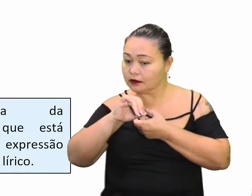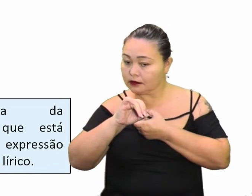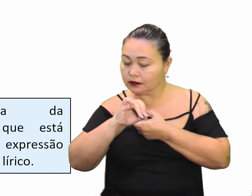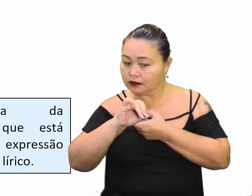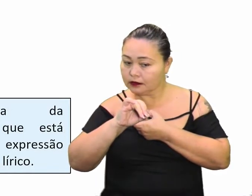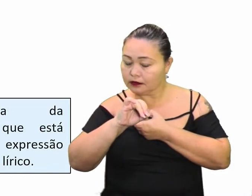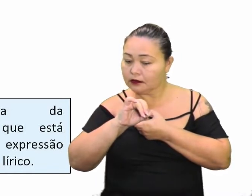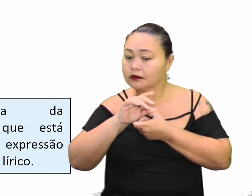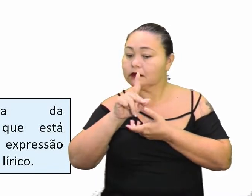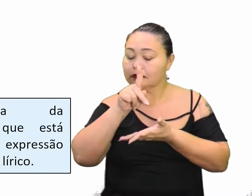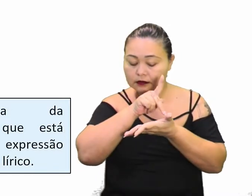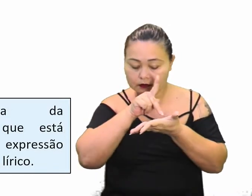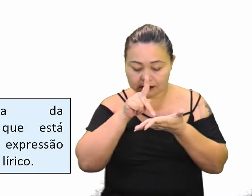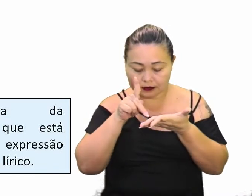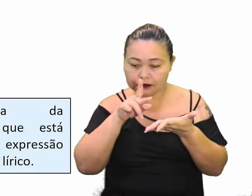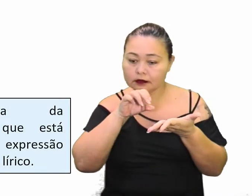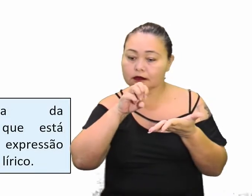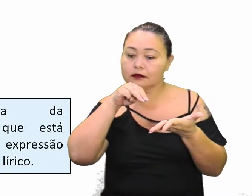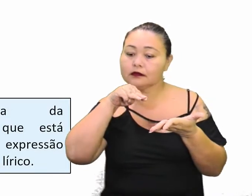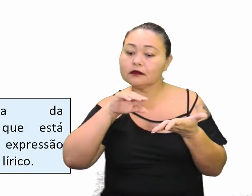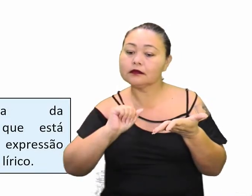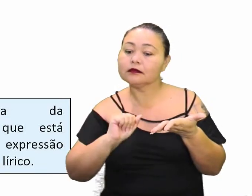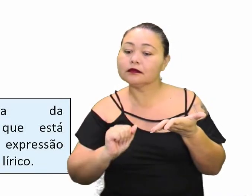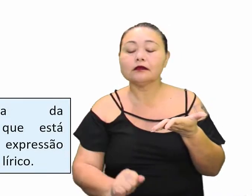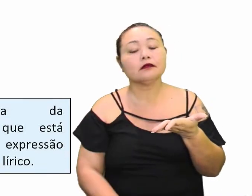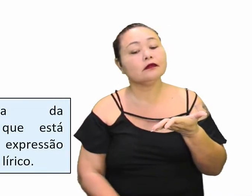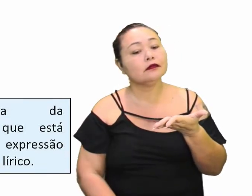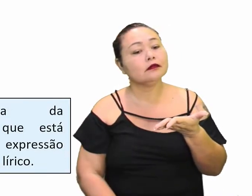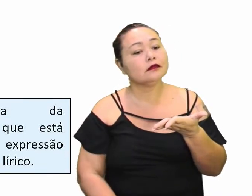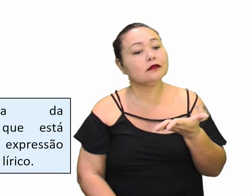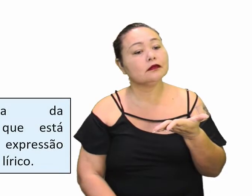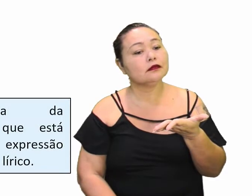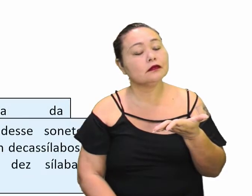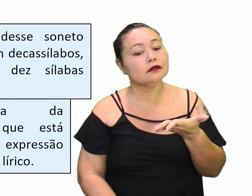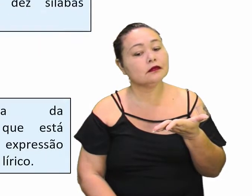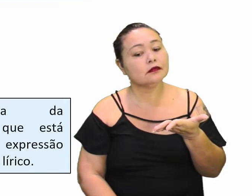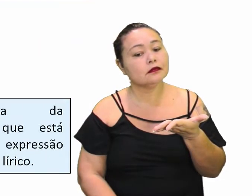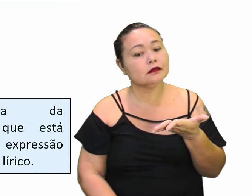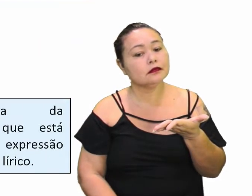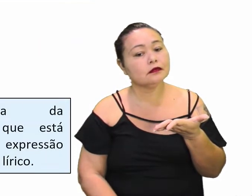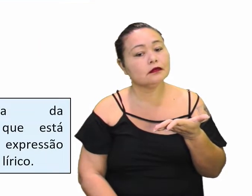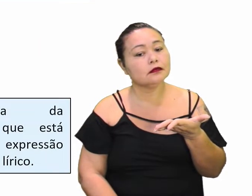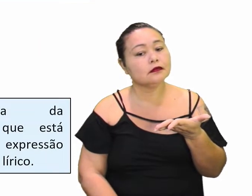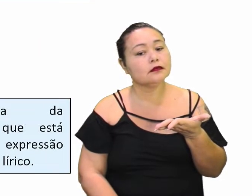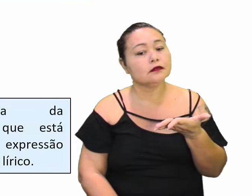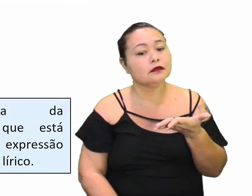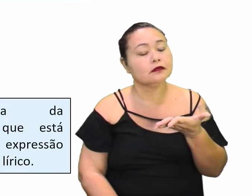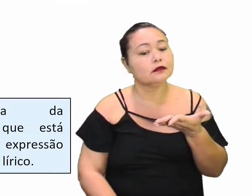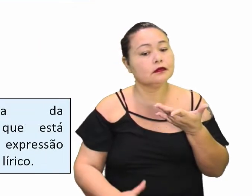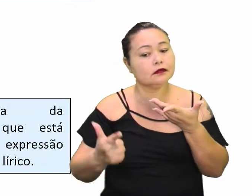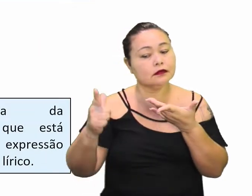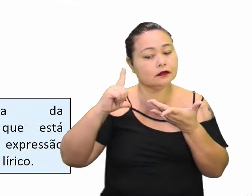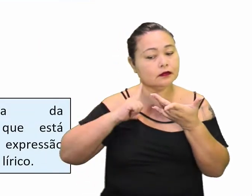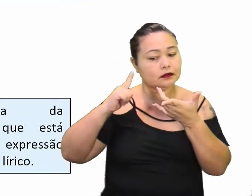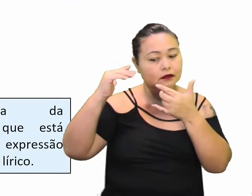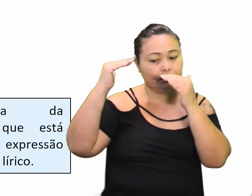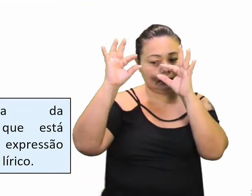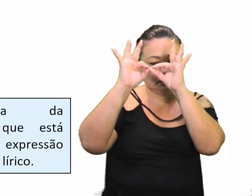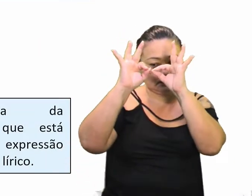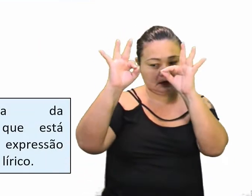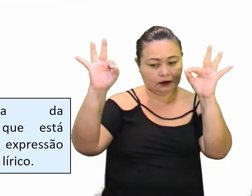temática da aula. Literatura, o texto literário e suas funções.